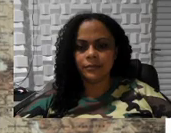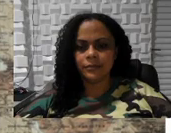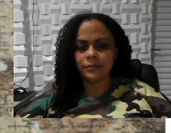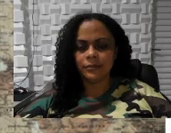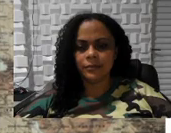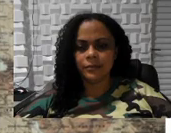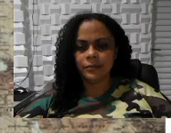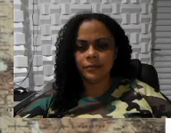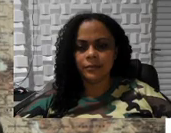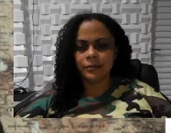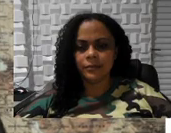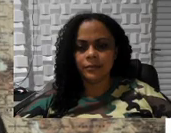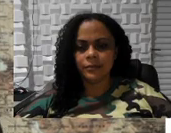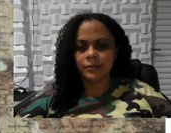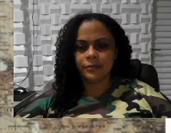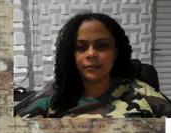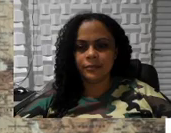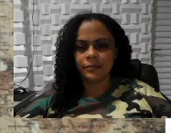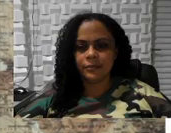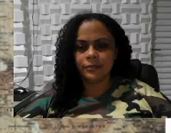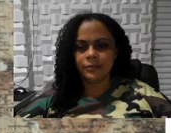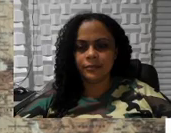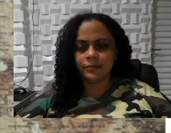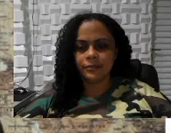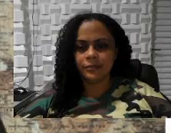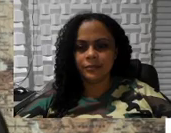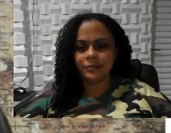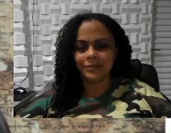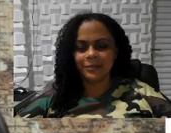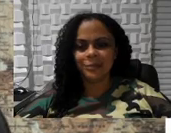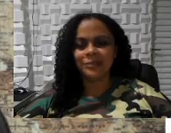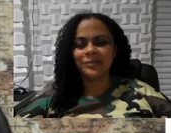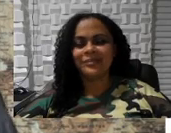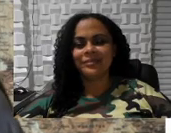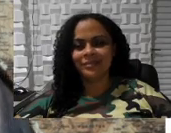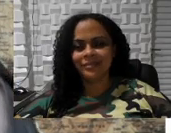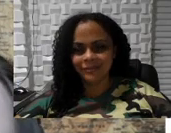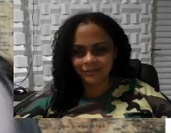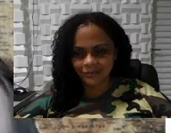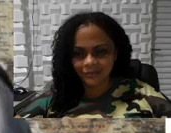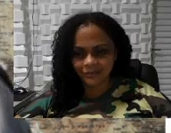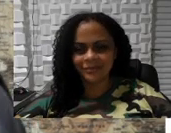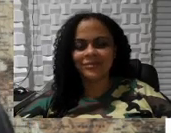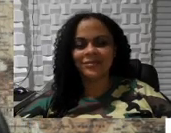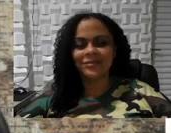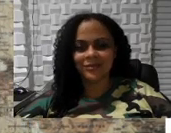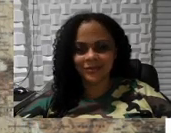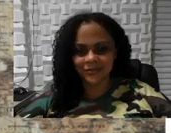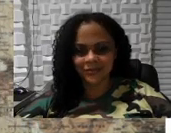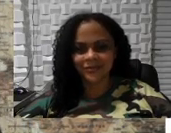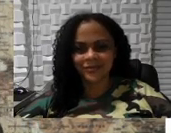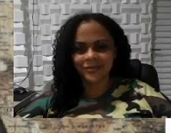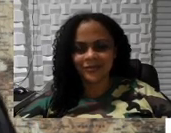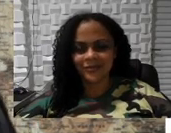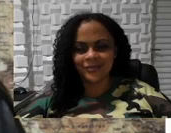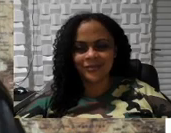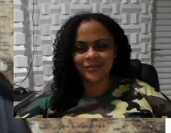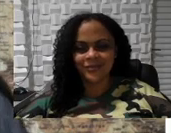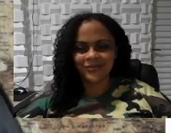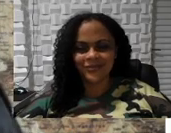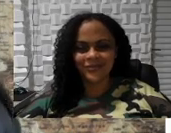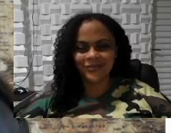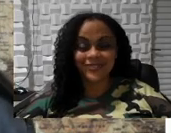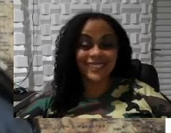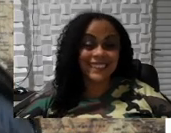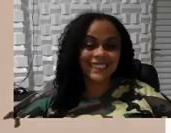Se você ainda não se inscreveu no Português é Legal, aproveita, se inscreve, ativa o sininho e chama os amigos também. Obrigada por